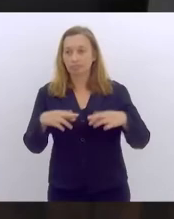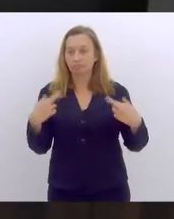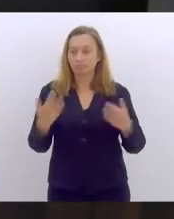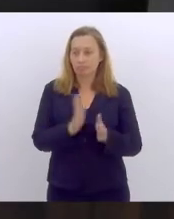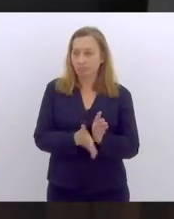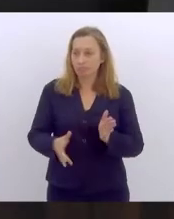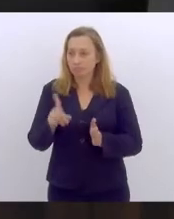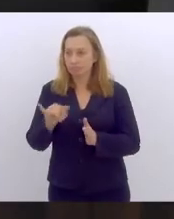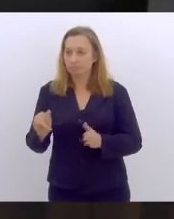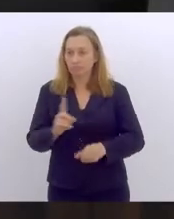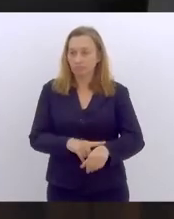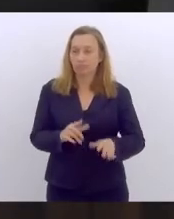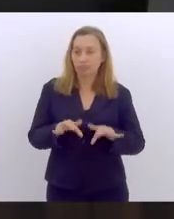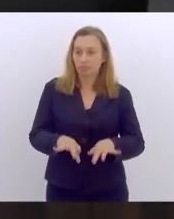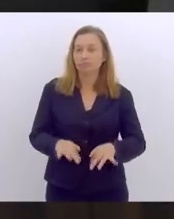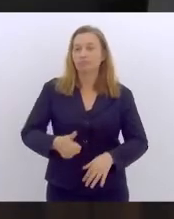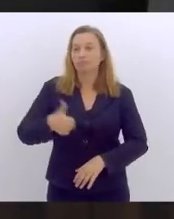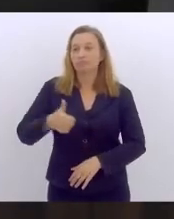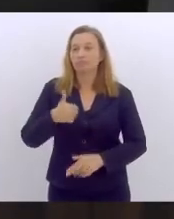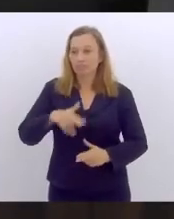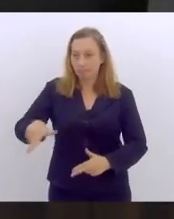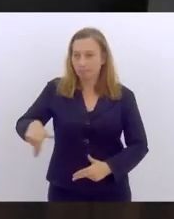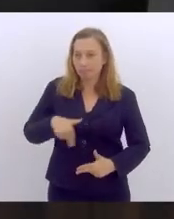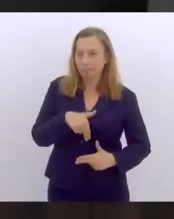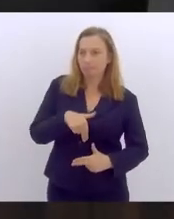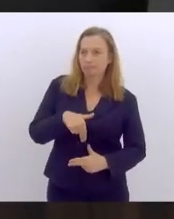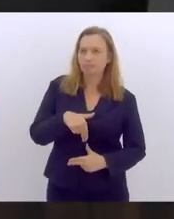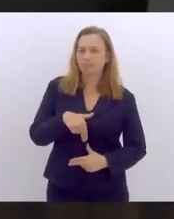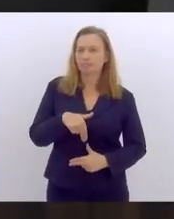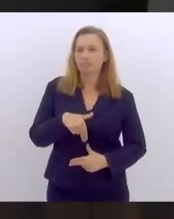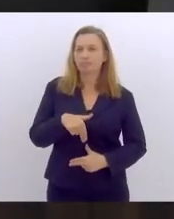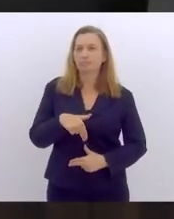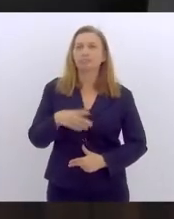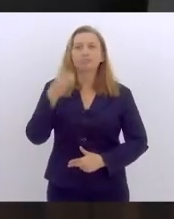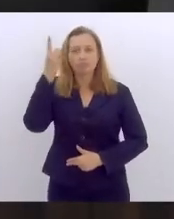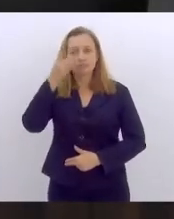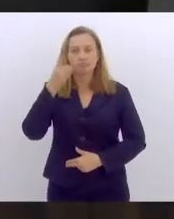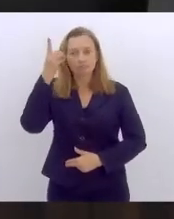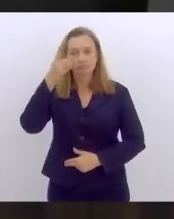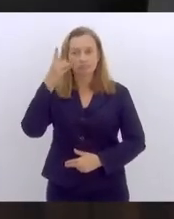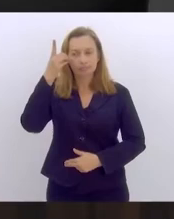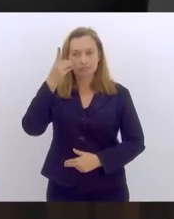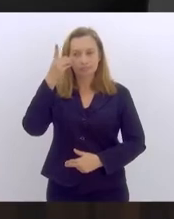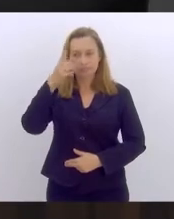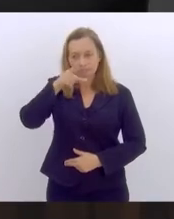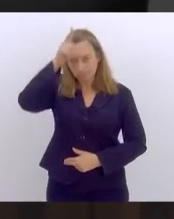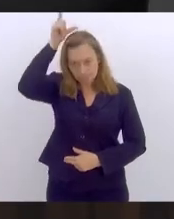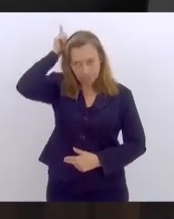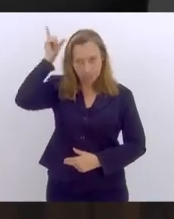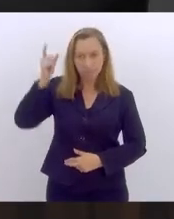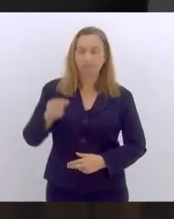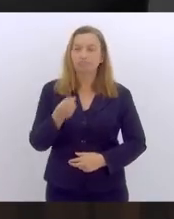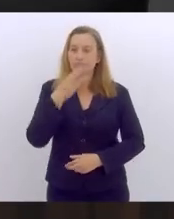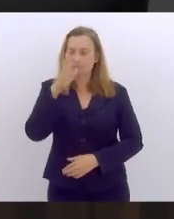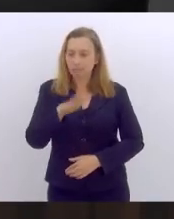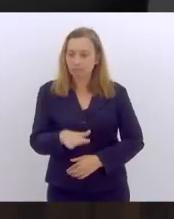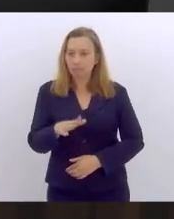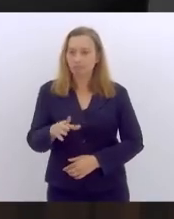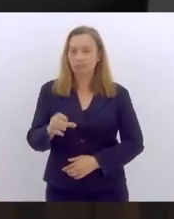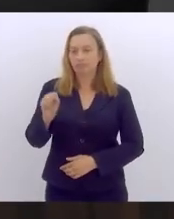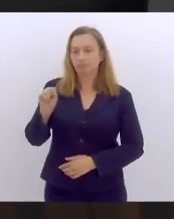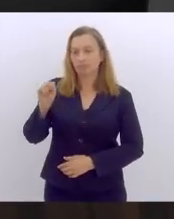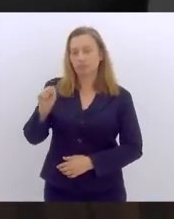dia, passa o expediente final. Primeiro orador inscrito é o nobre deputado Luiz Paulo. Boa tarde,